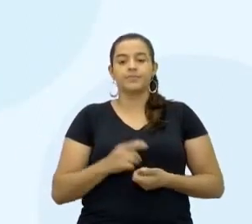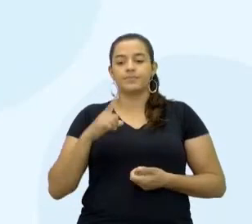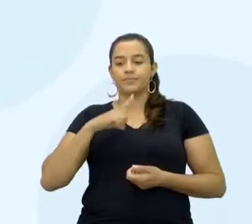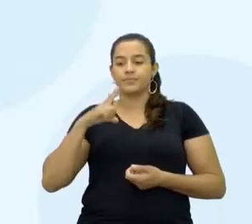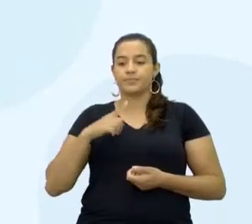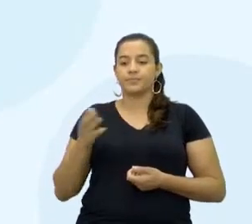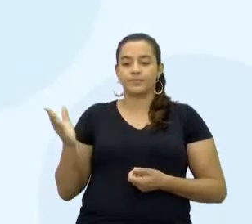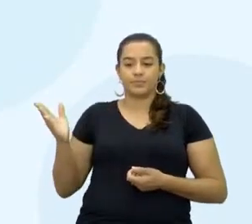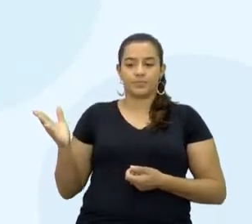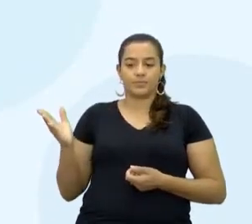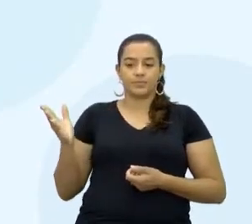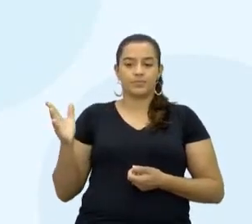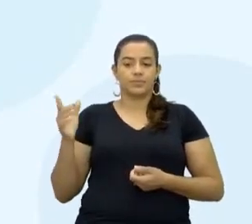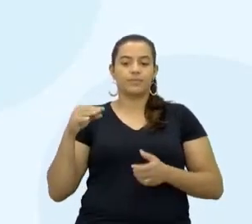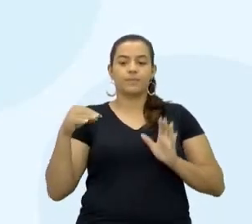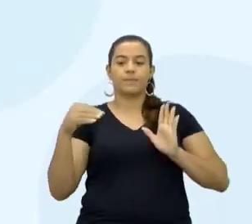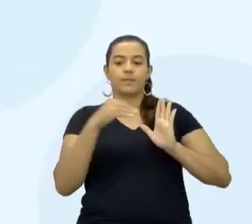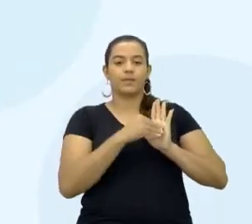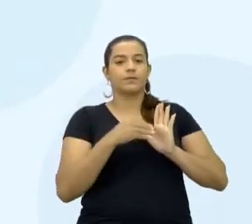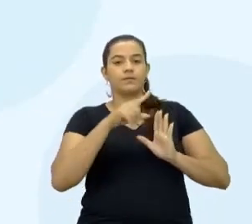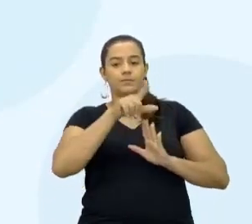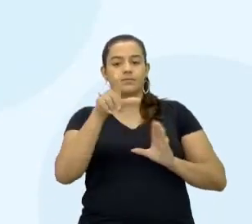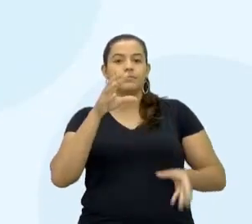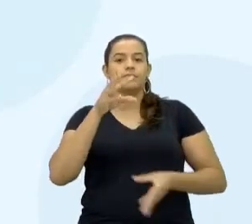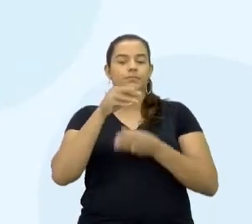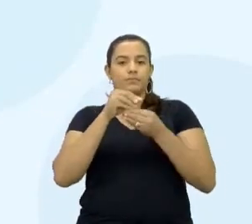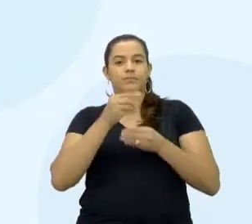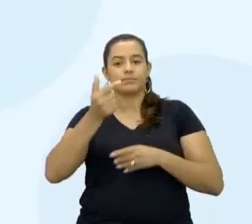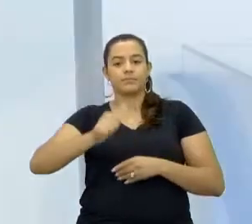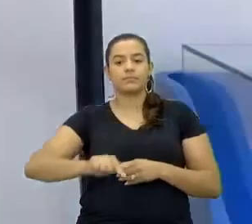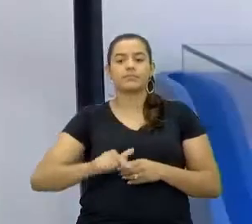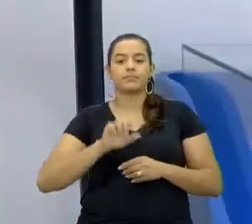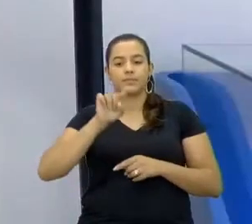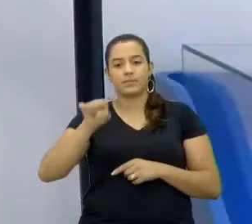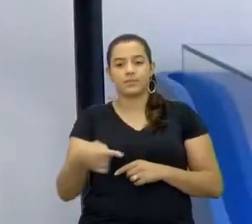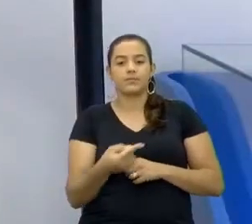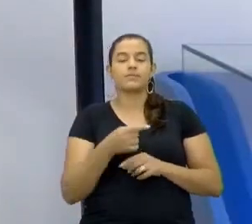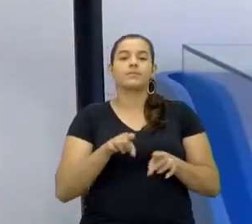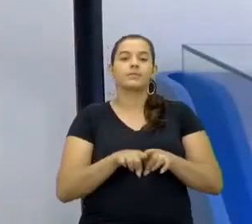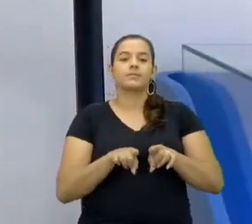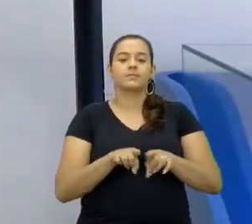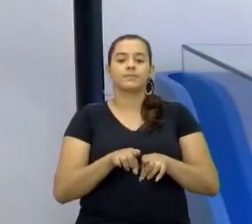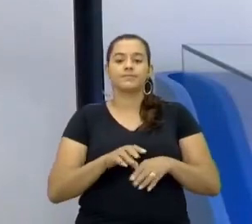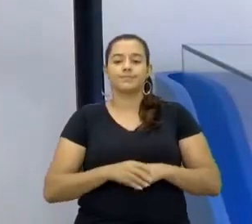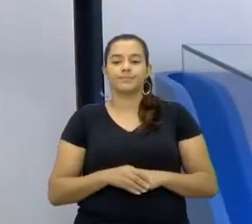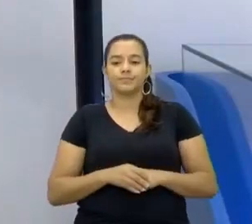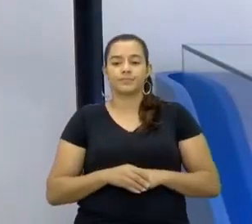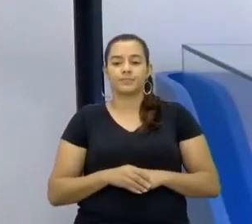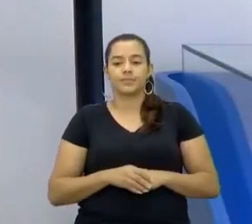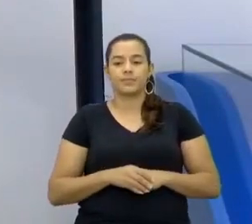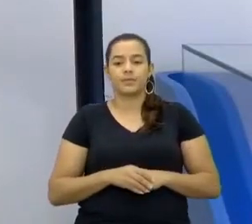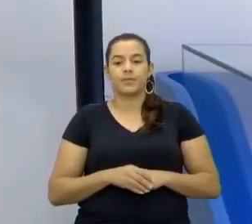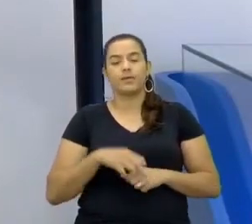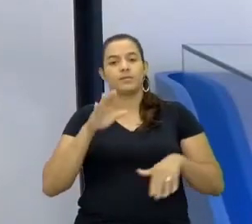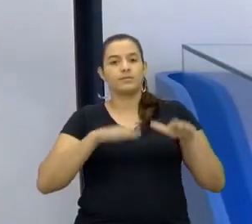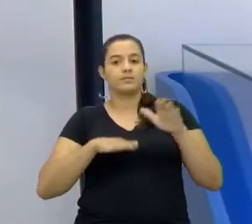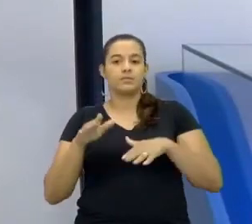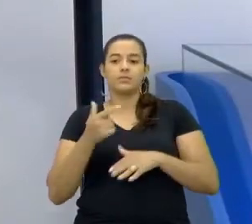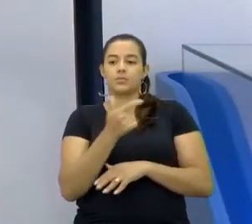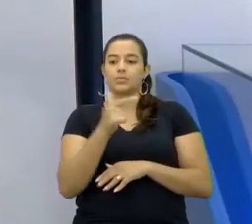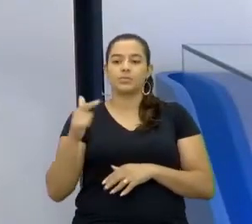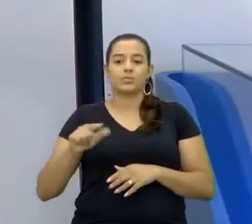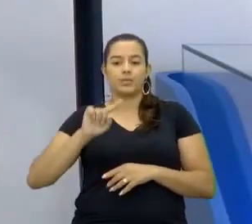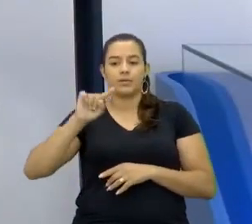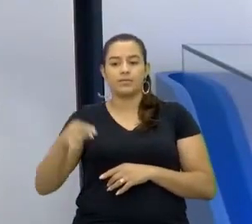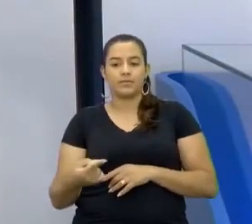casa decimal, aqui não tem nenhuma, você acrescenta, beleza? Põe uma vírgula em uma casa decimal, aí faz de conta que não tem mais a